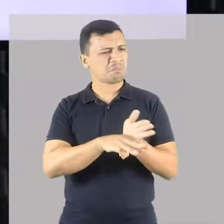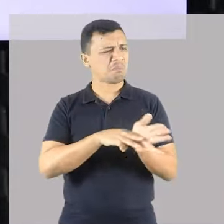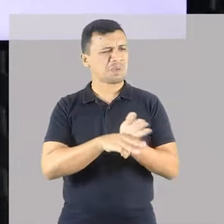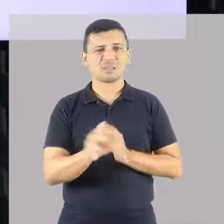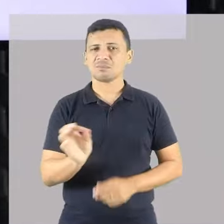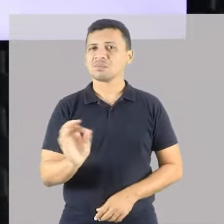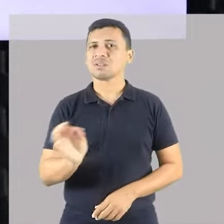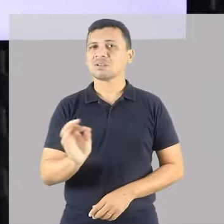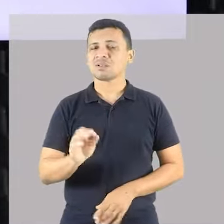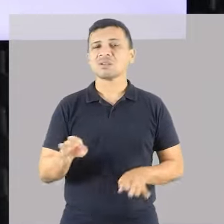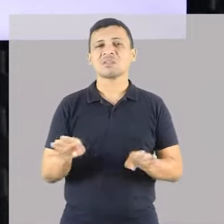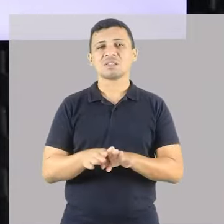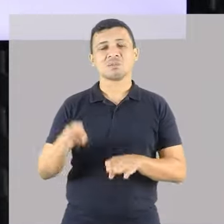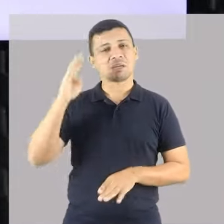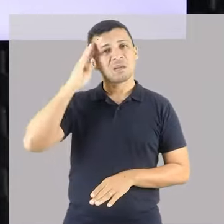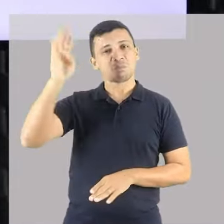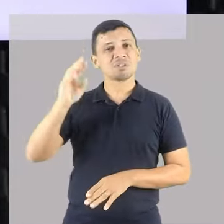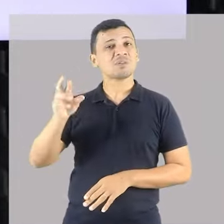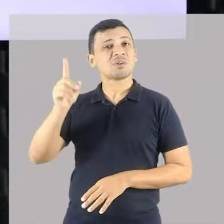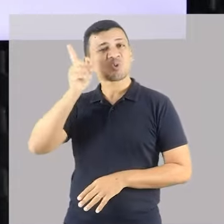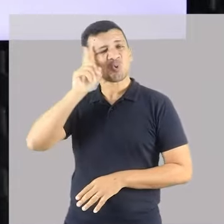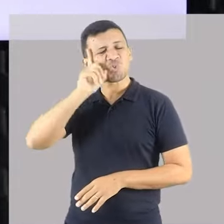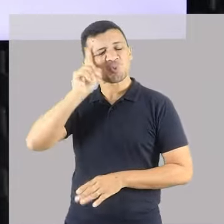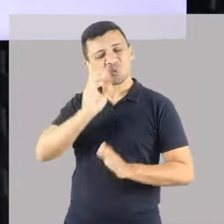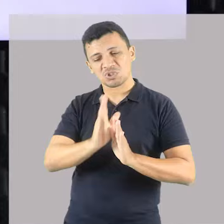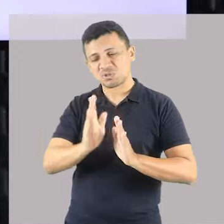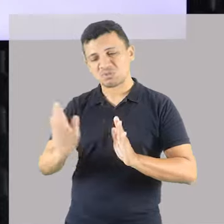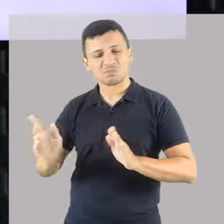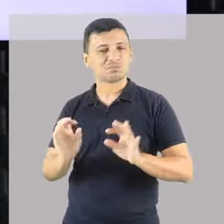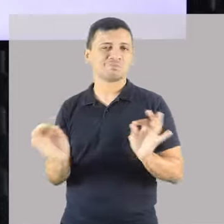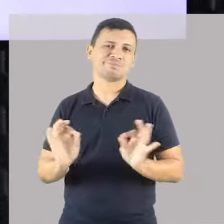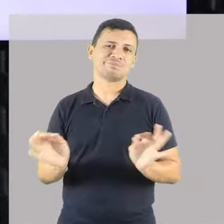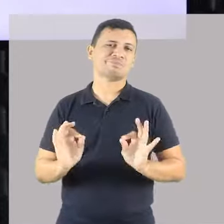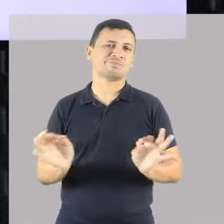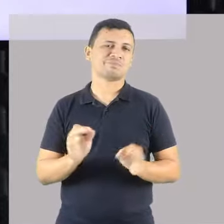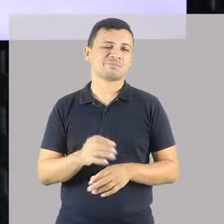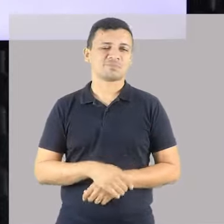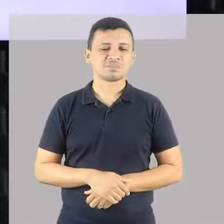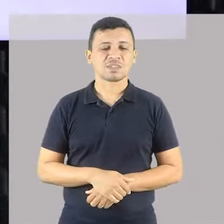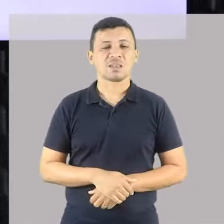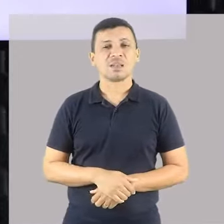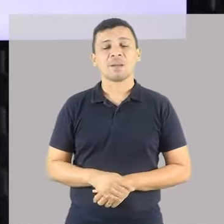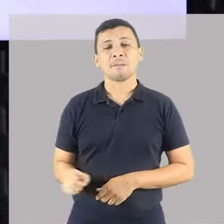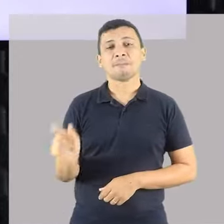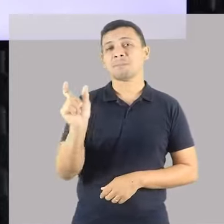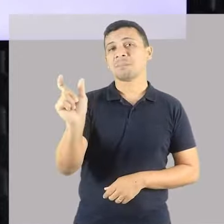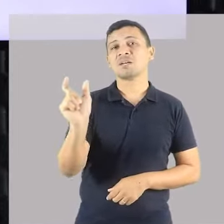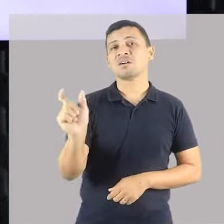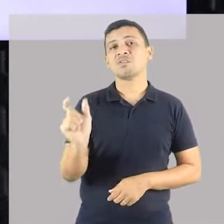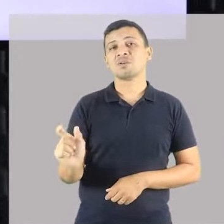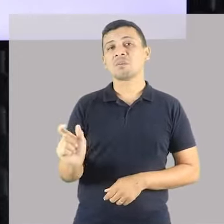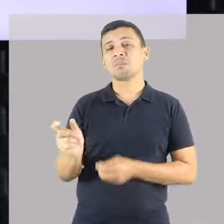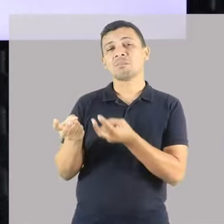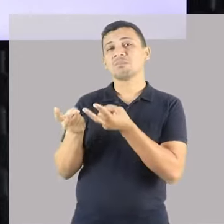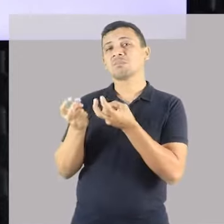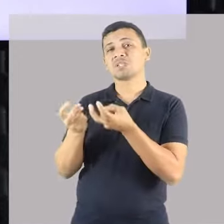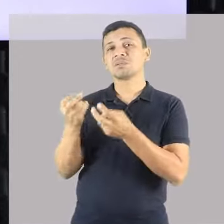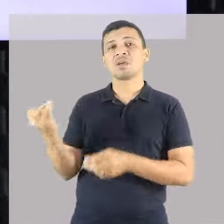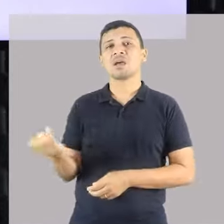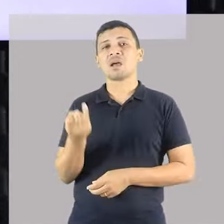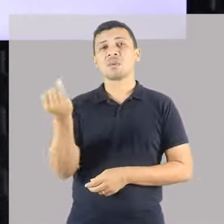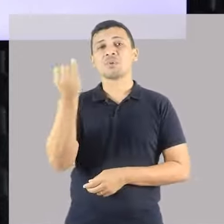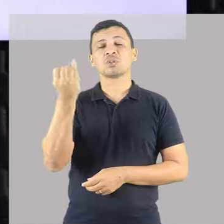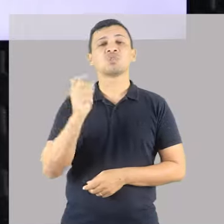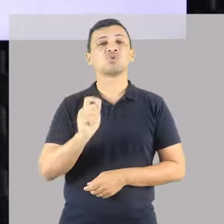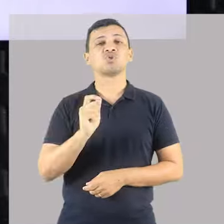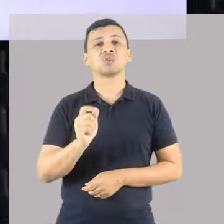principalmente sem rotinas o que que eu fiz eu destaquei alguns termos só para nós vermos a importância deles na